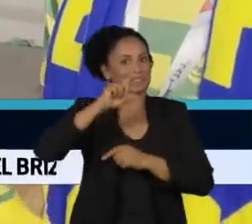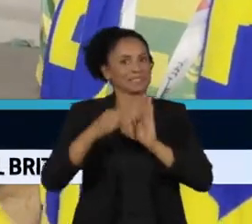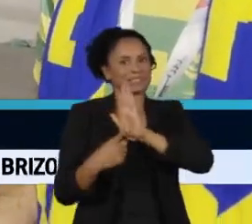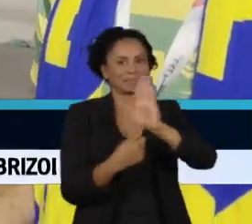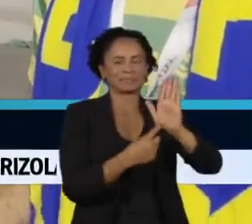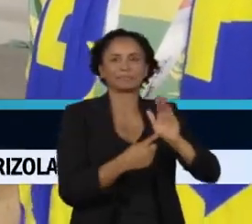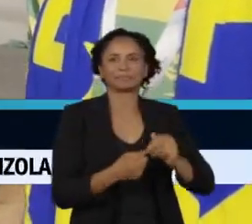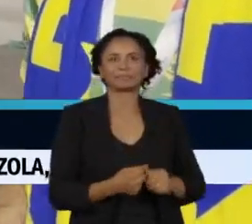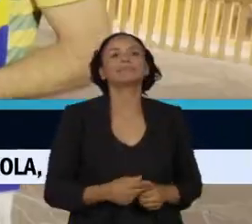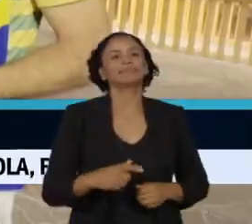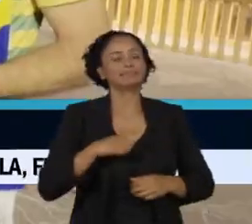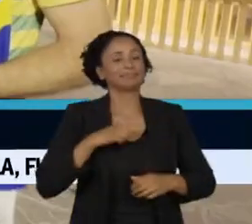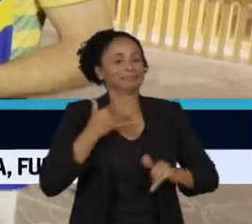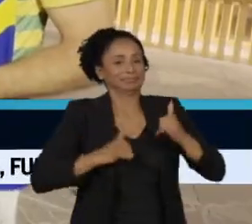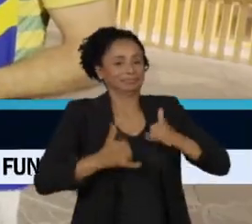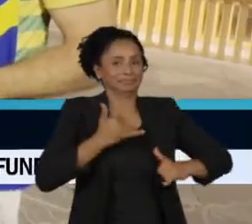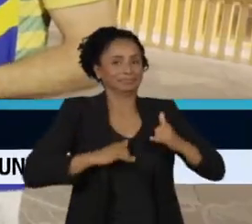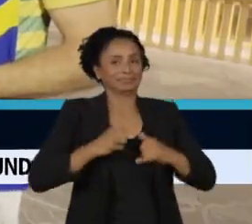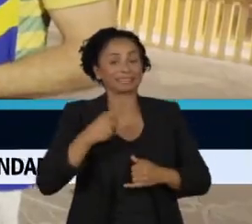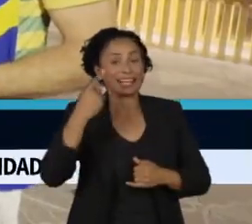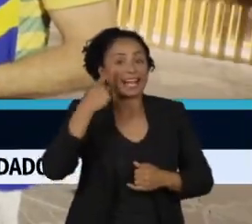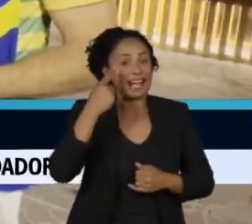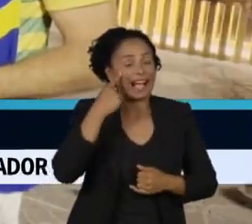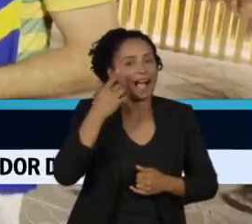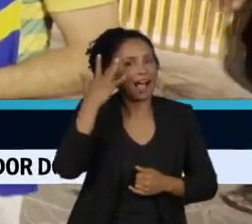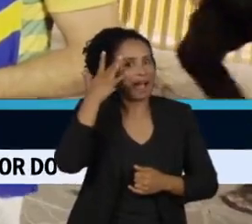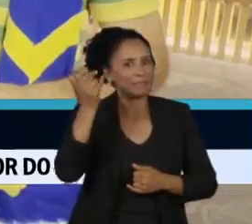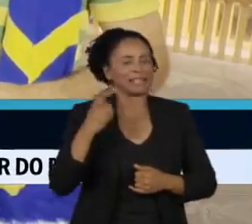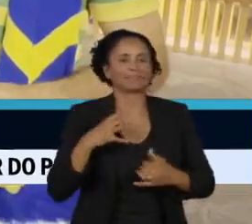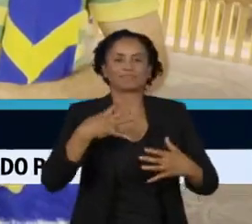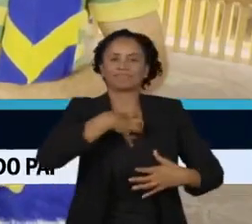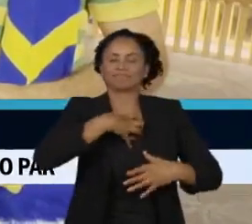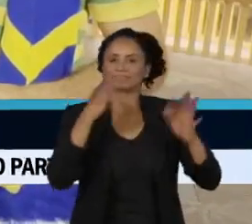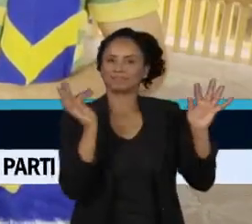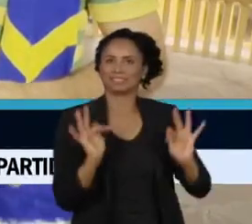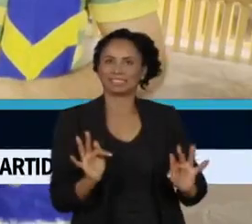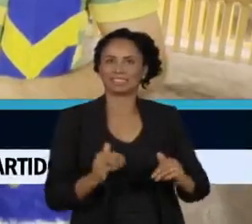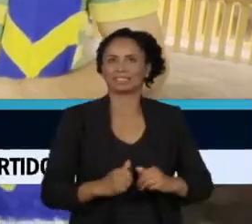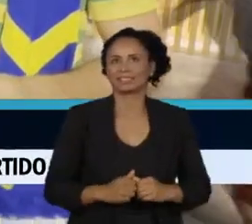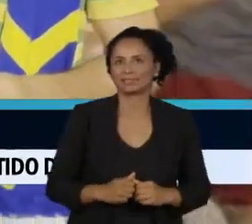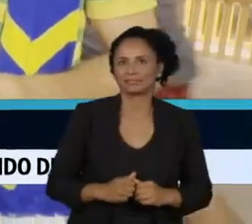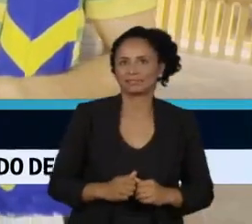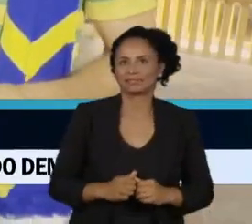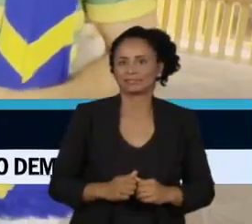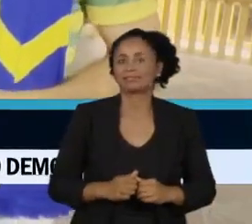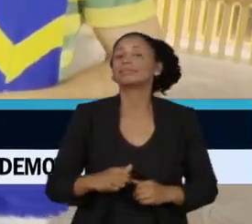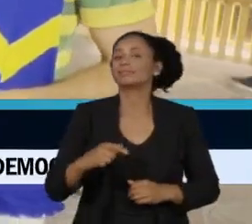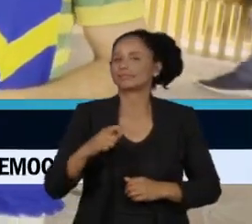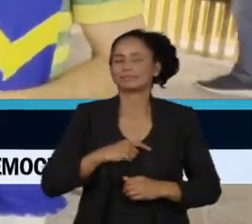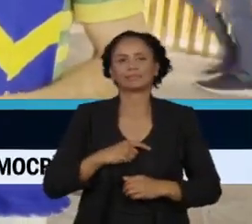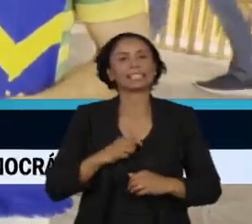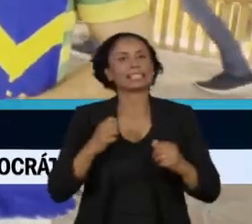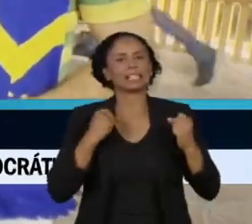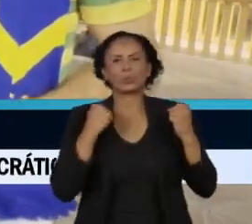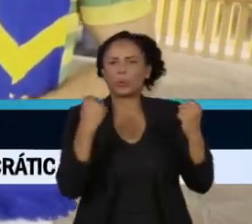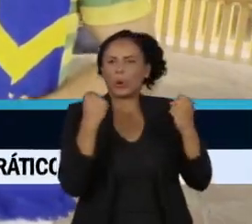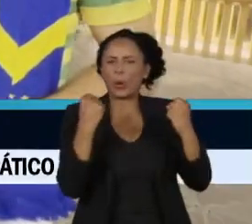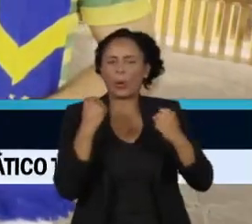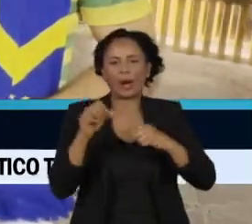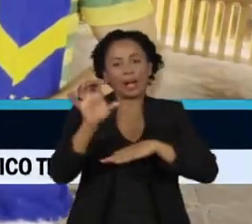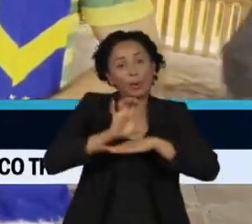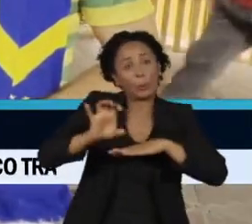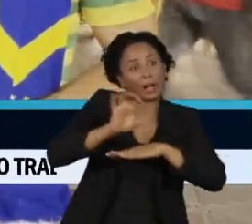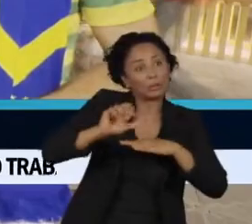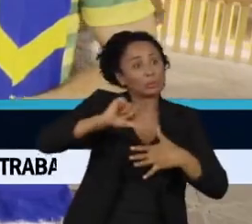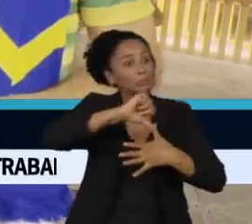energia para ver a abertura amanhã e quer que todo mundo saia feliz. No 11, a gente vê muitos equatorianos, né? Tá falando que vai ser Equador, América